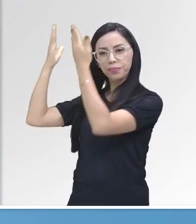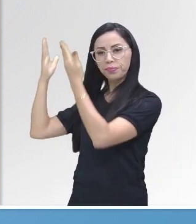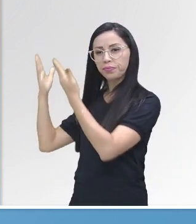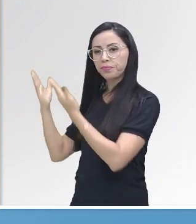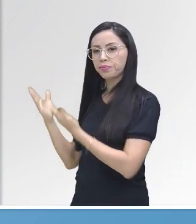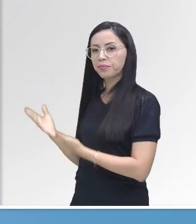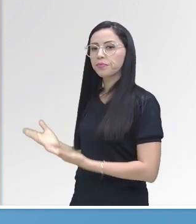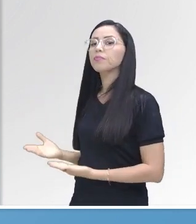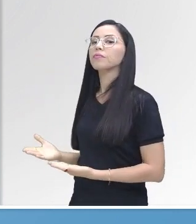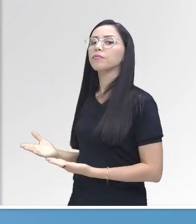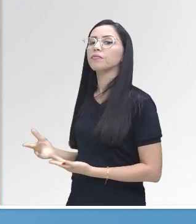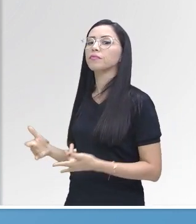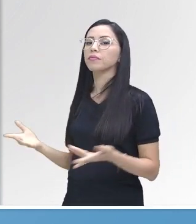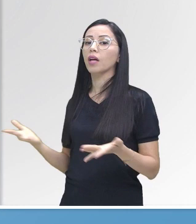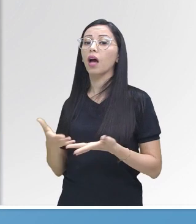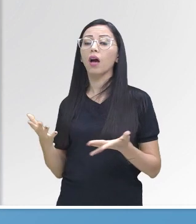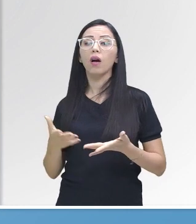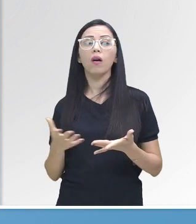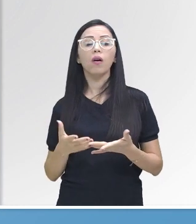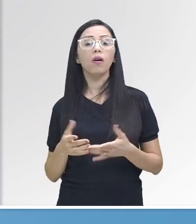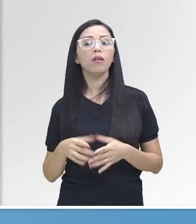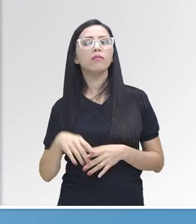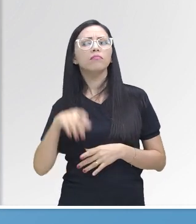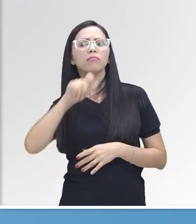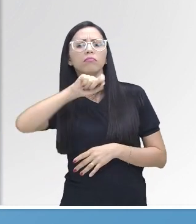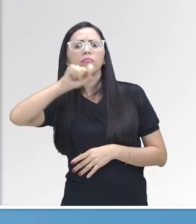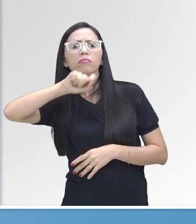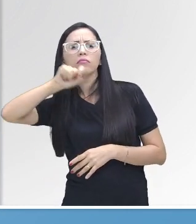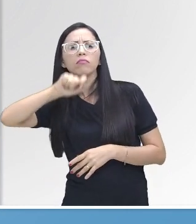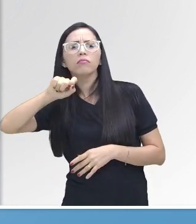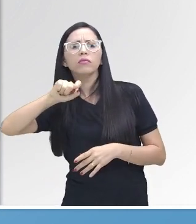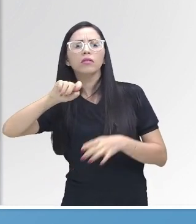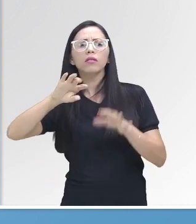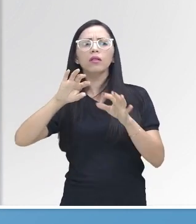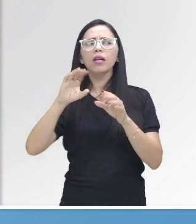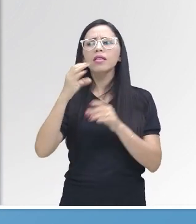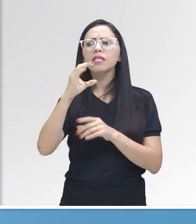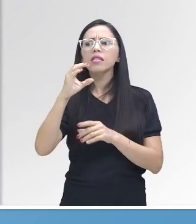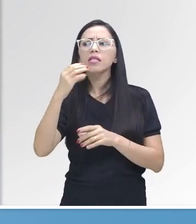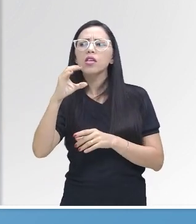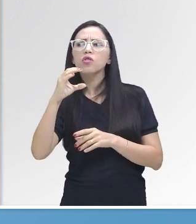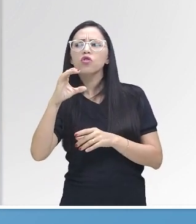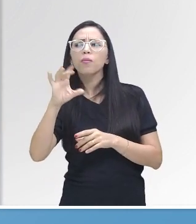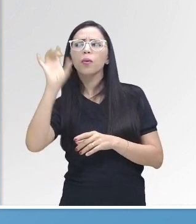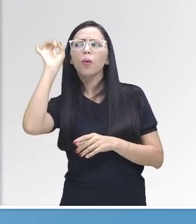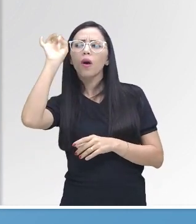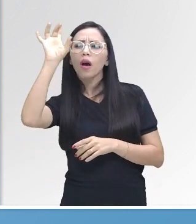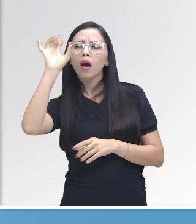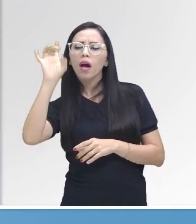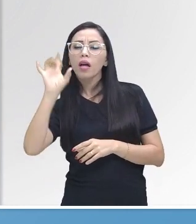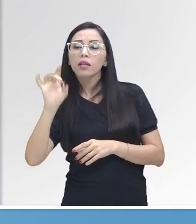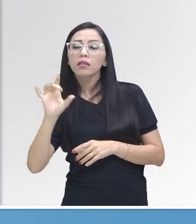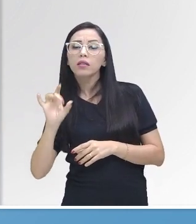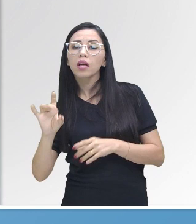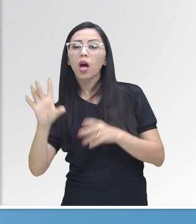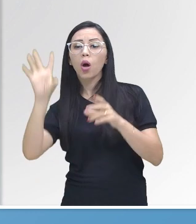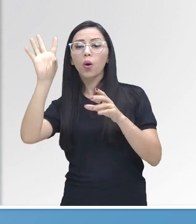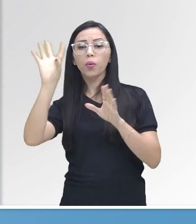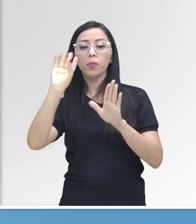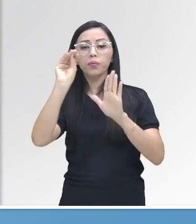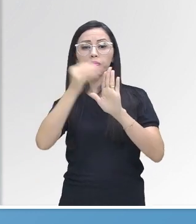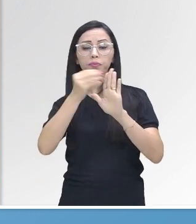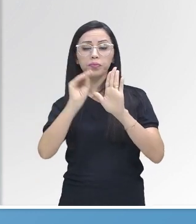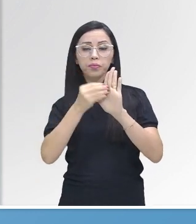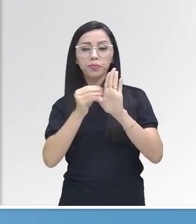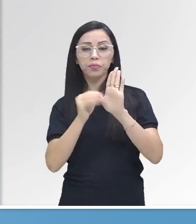e registre a medida de cada lápis em centímetros. Temos letra A, B, C e D